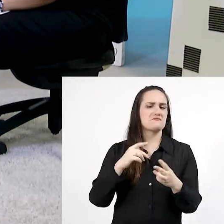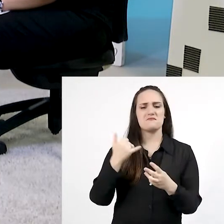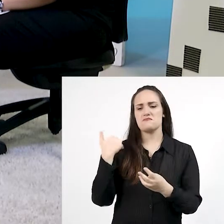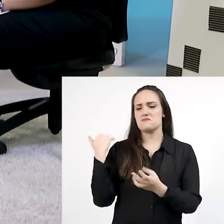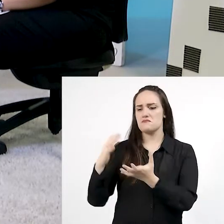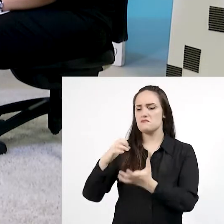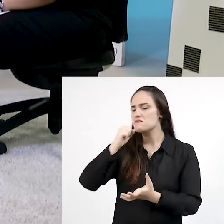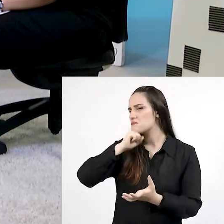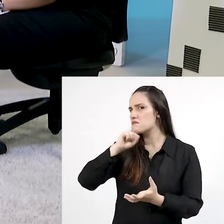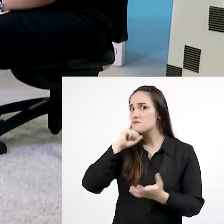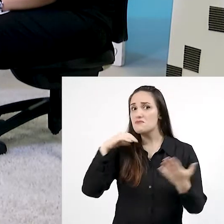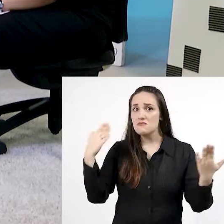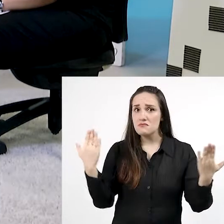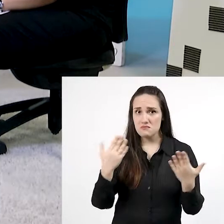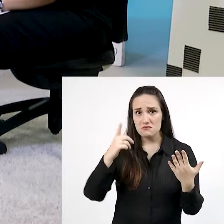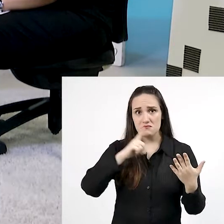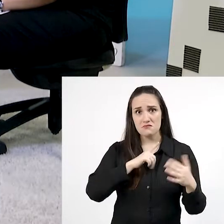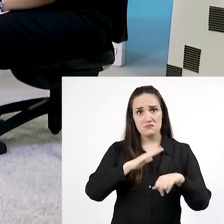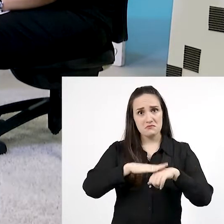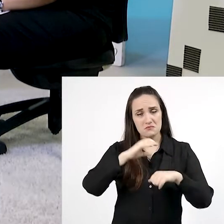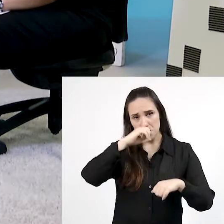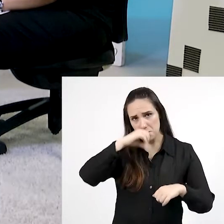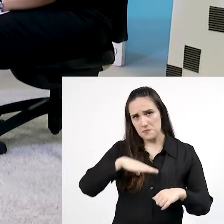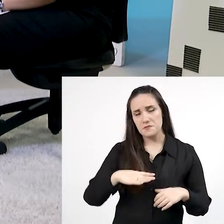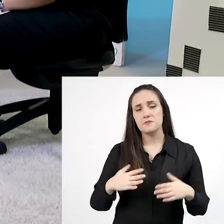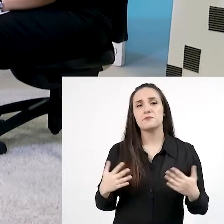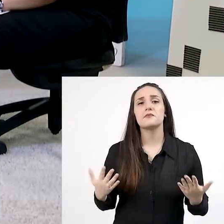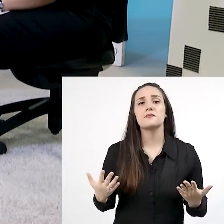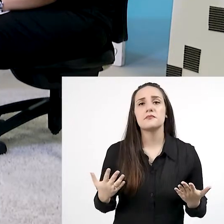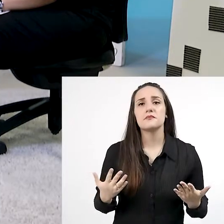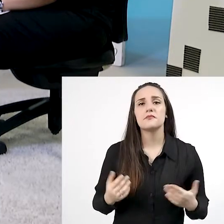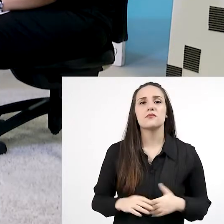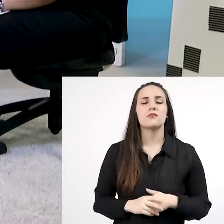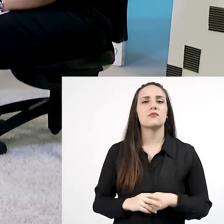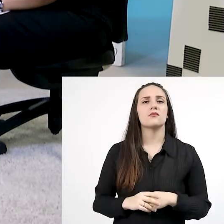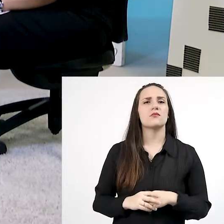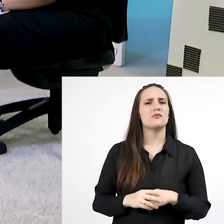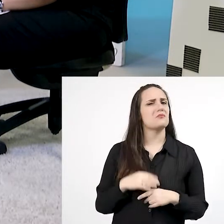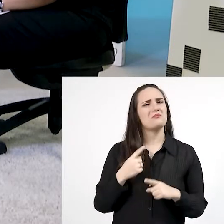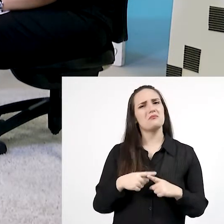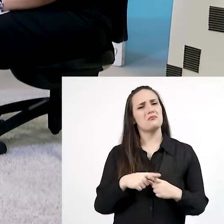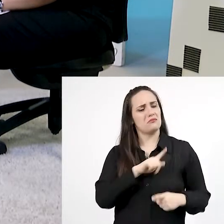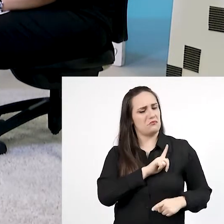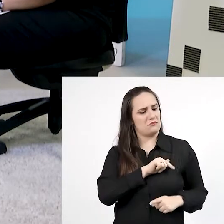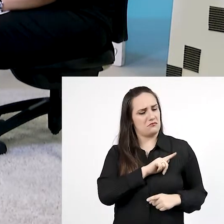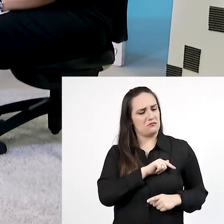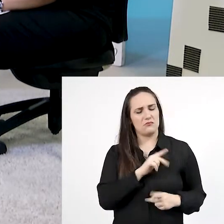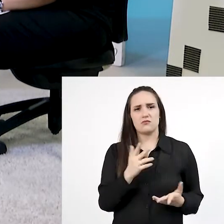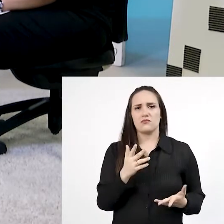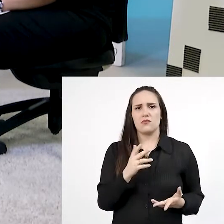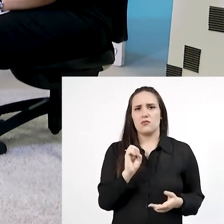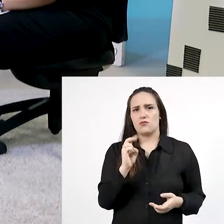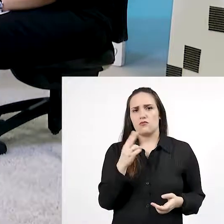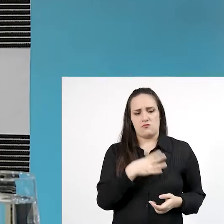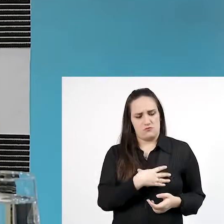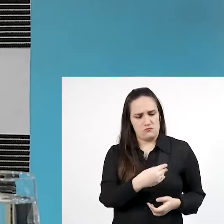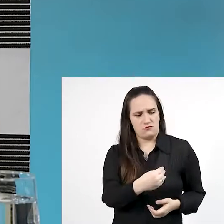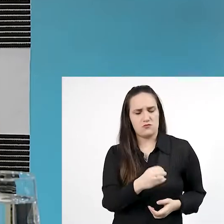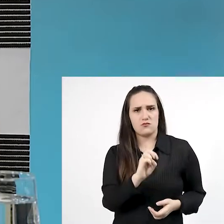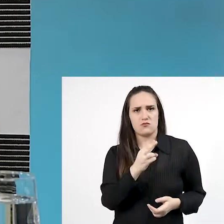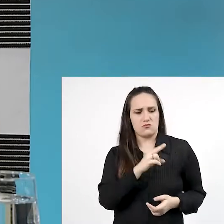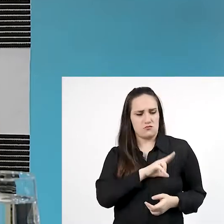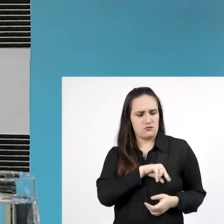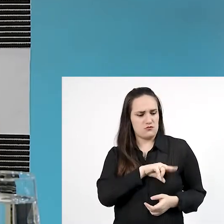contra os idosos em suas residências. O que leva uma pessoa, um genro, um filho, uma